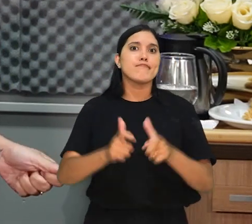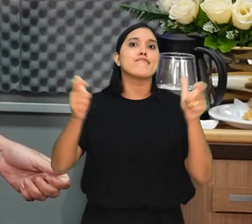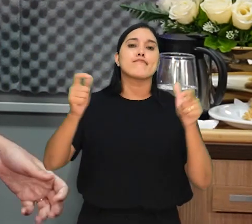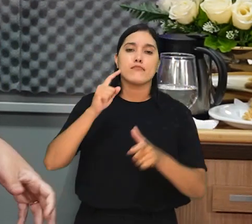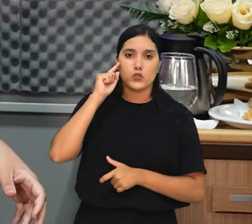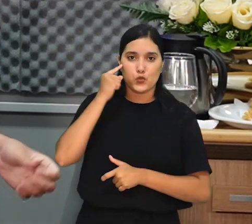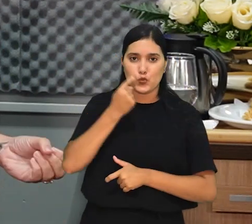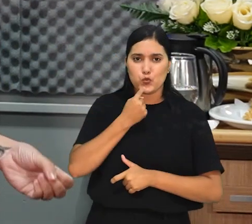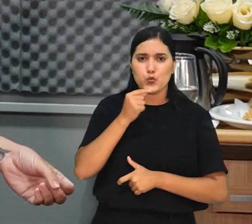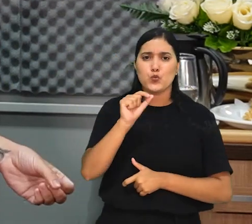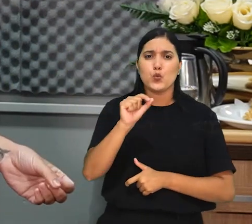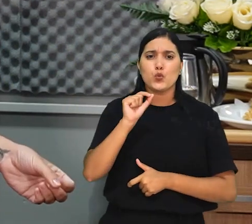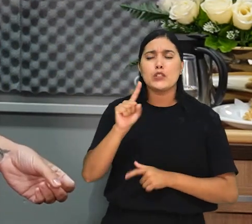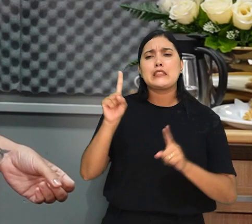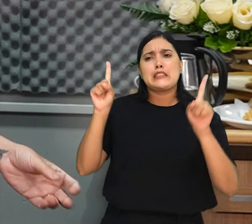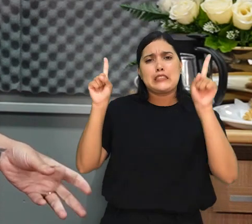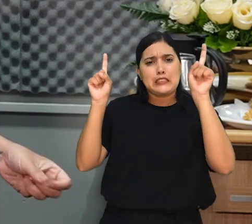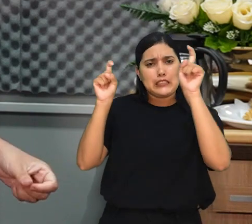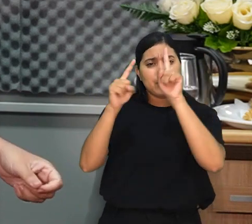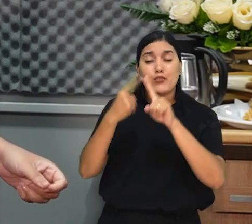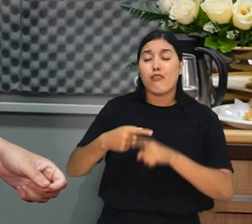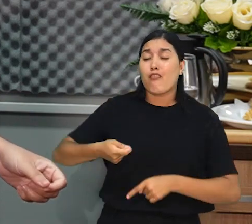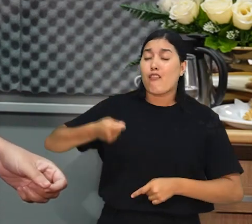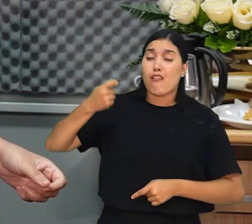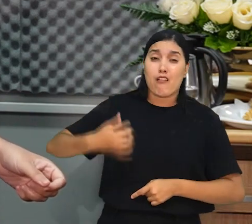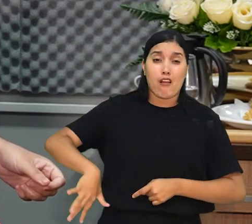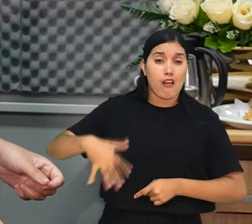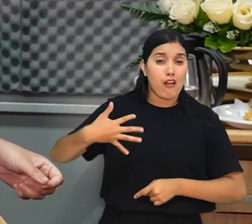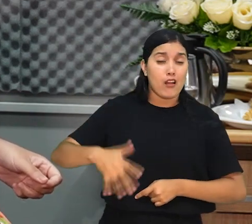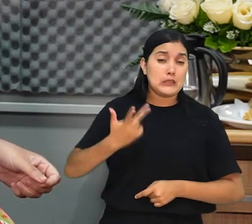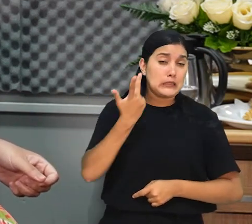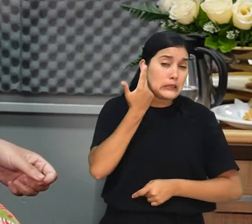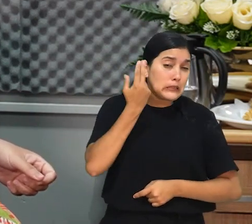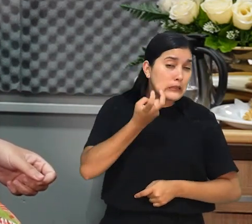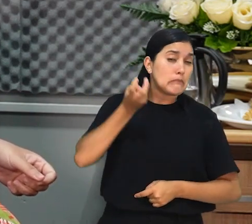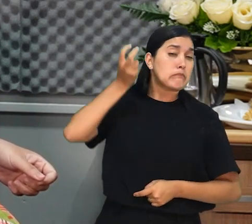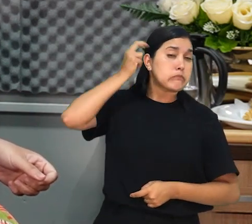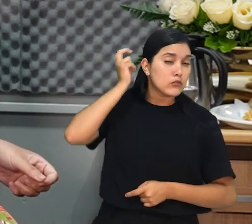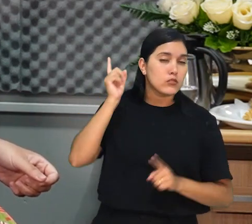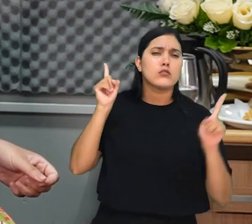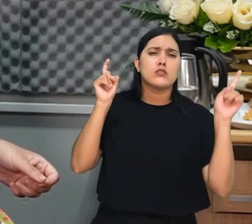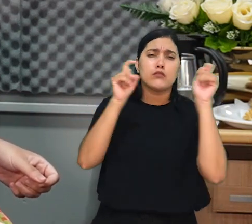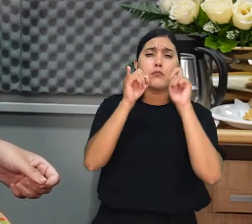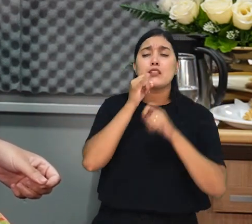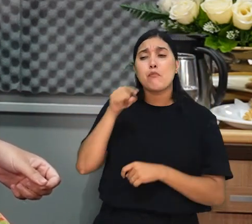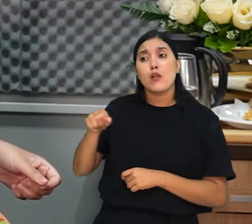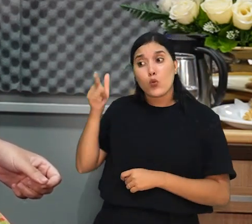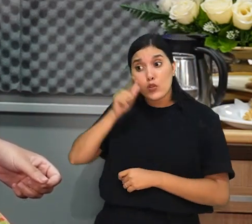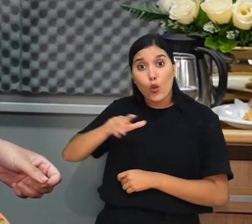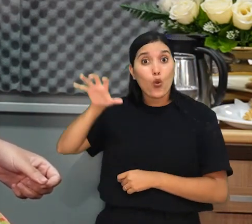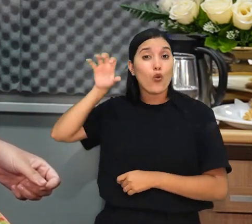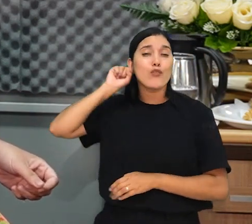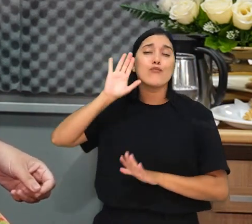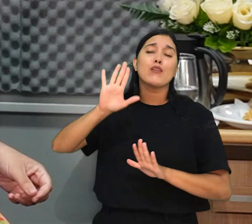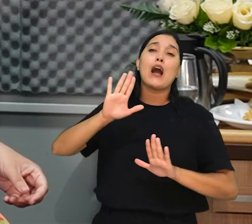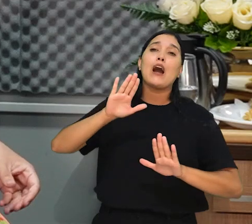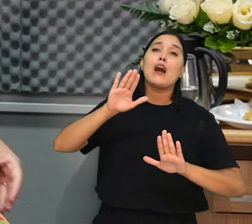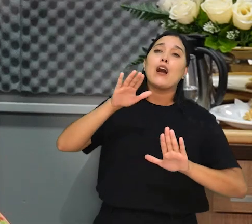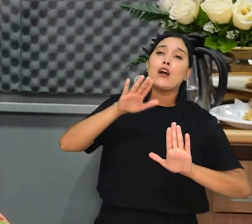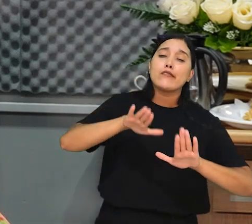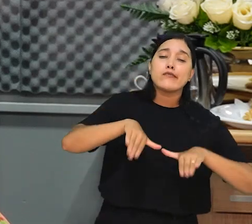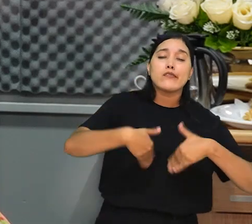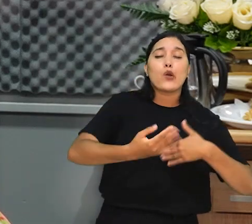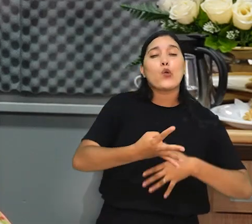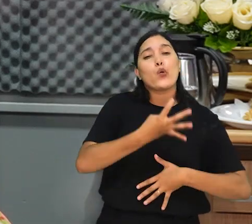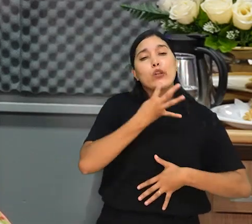os surdos, eu acho que é bem distante, porque é muito caro o procedimento. Então, assim, mesmo que ele escute novamente, mas